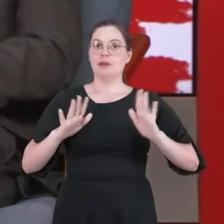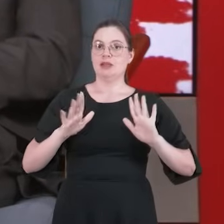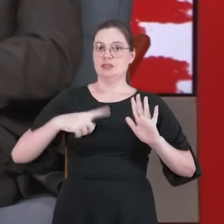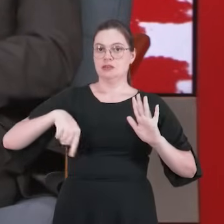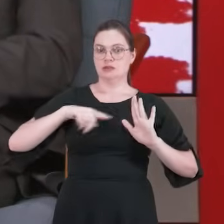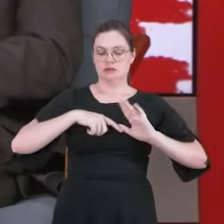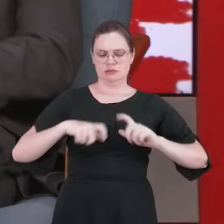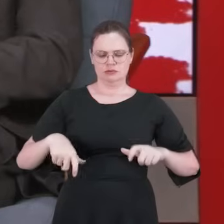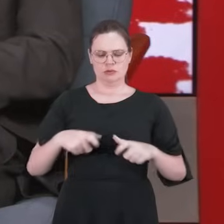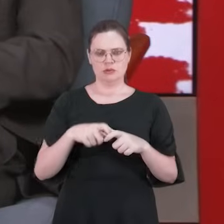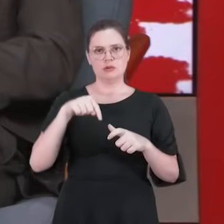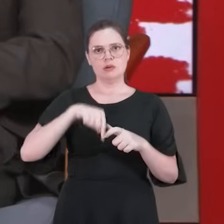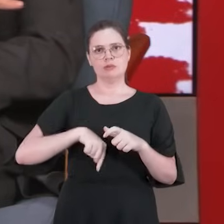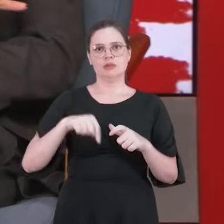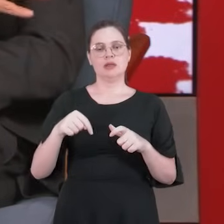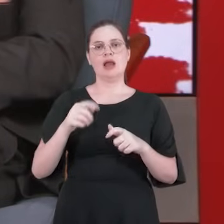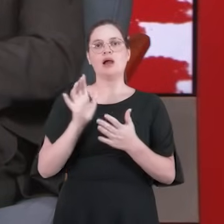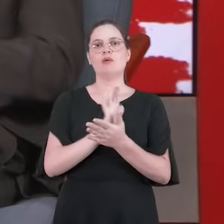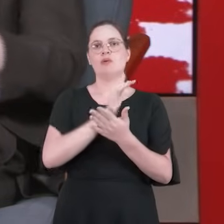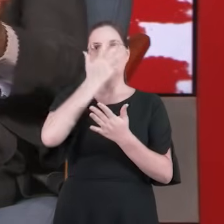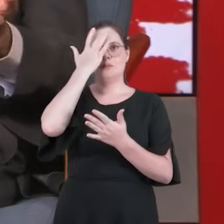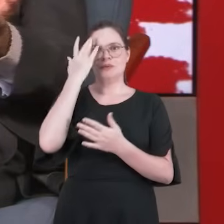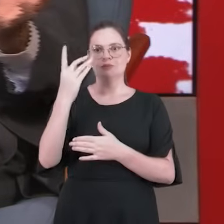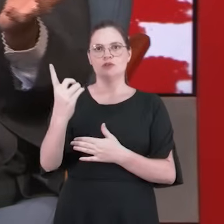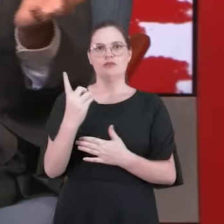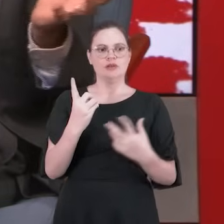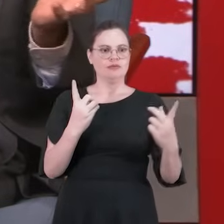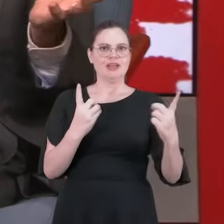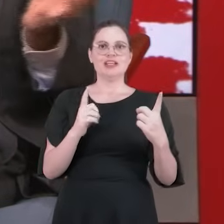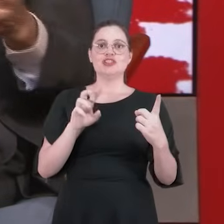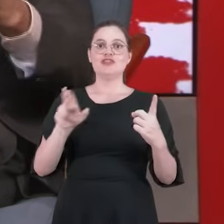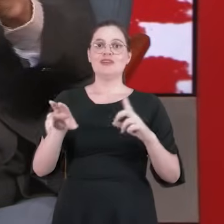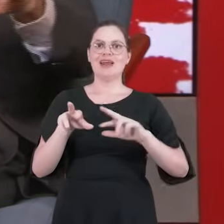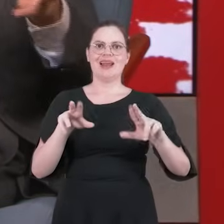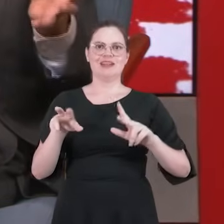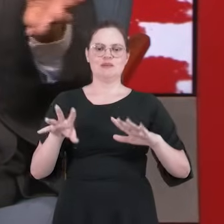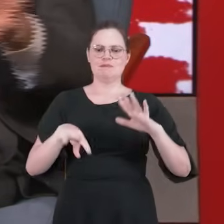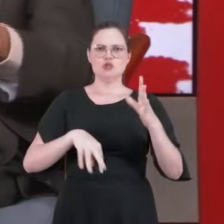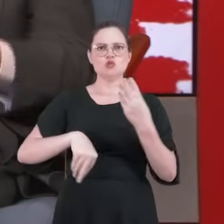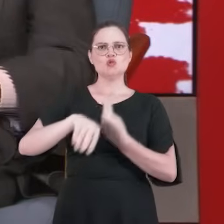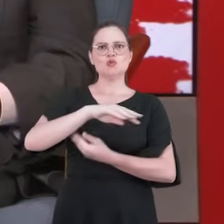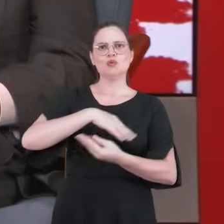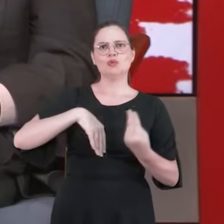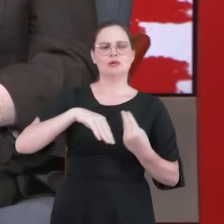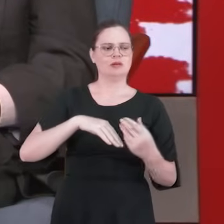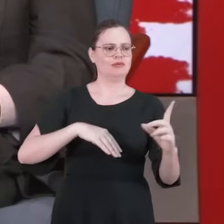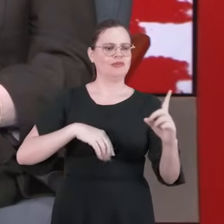nosso meio com essas linhas diferentes, com essa mistura